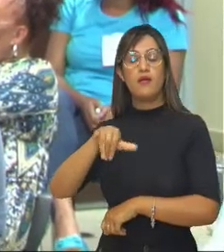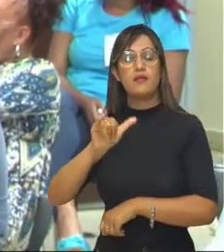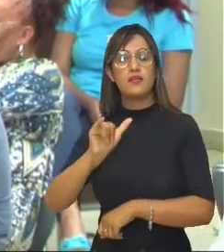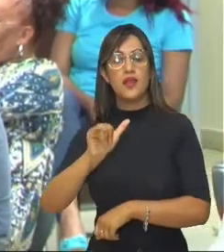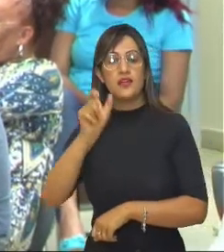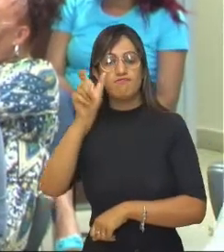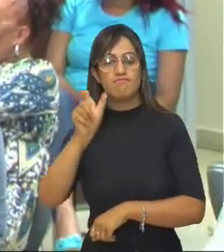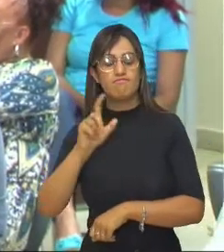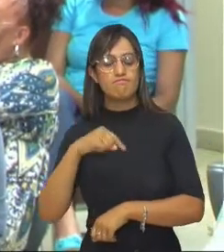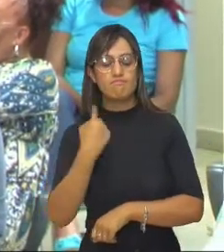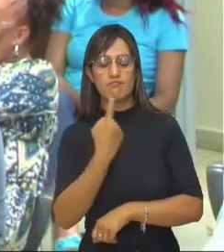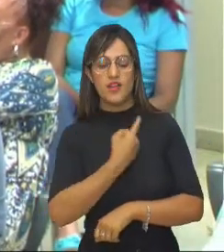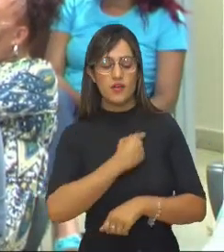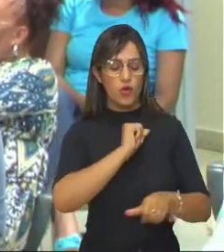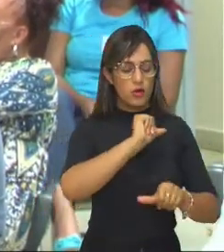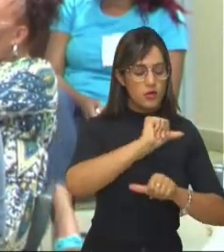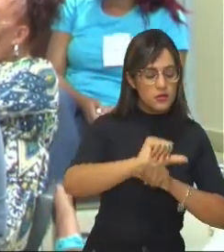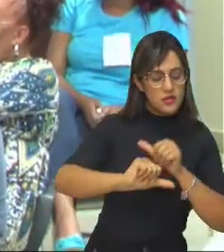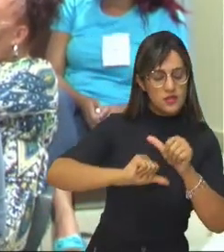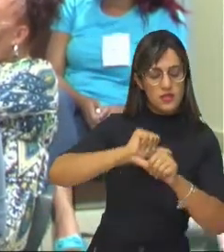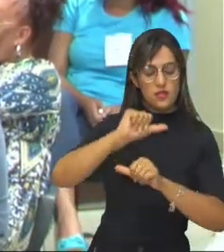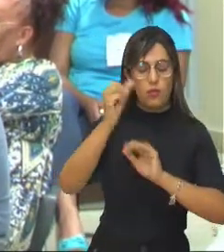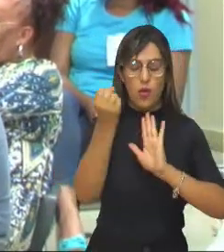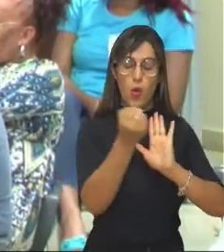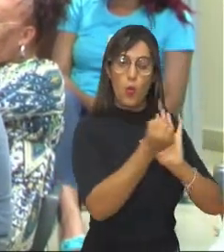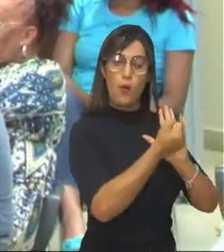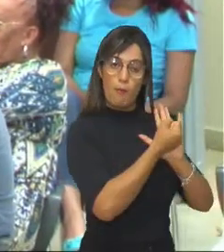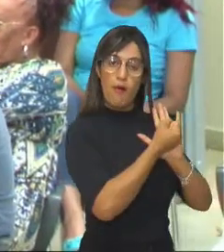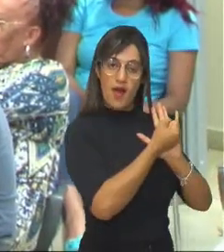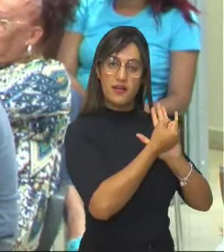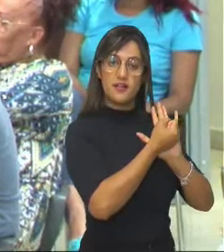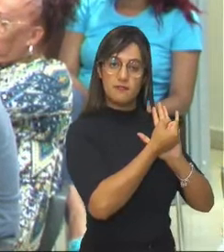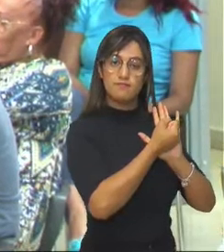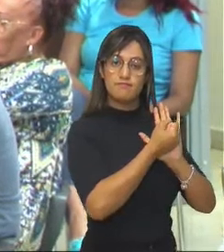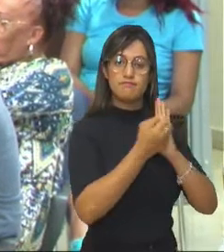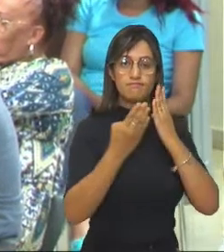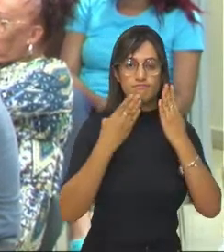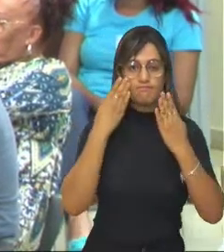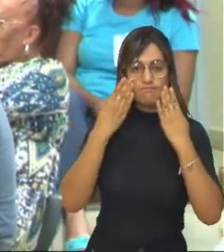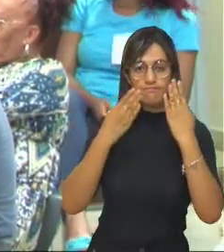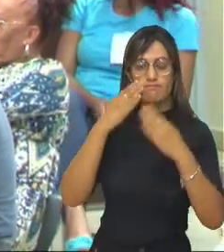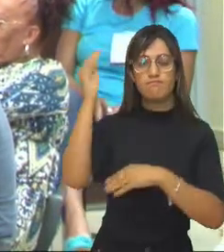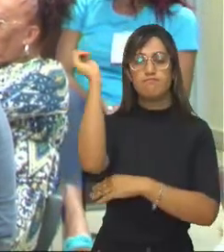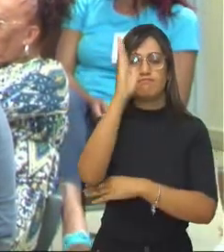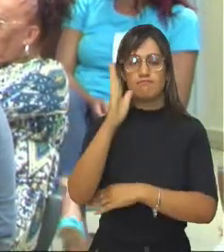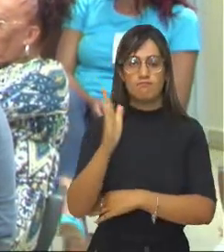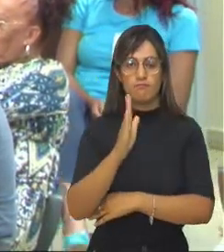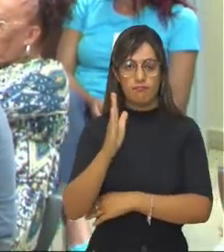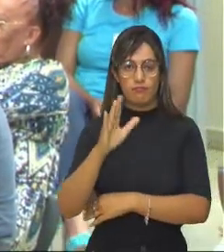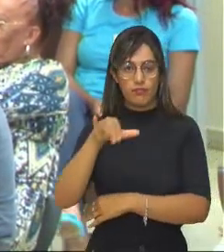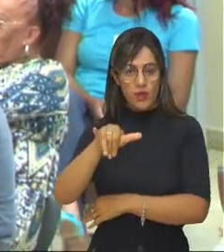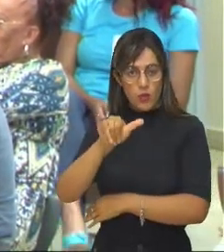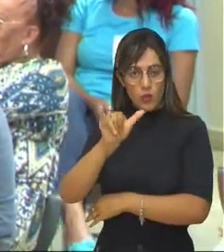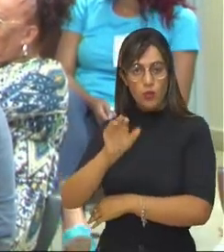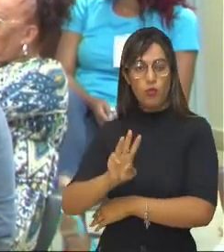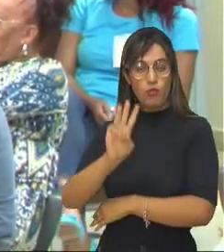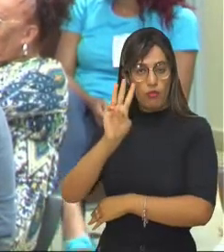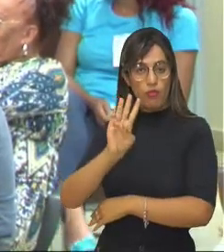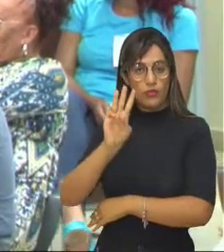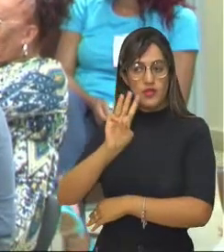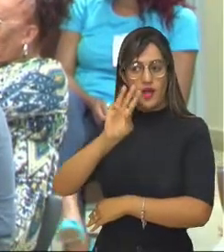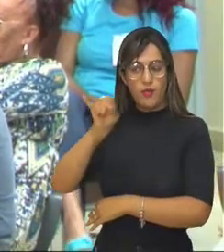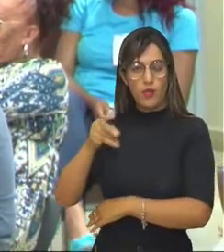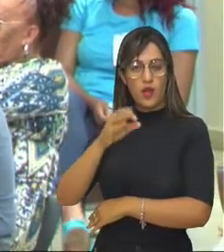nós, se transforma num símbolo da psicologia brasileira. O W de João Walter Nery, hoje, é